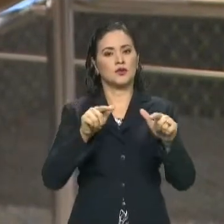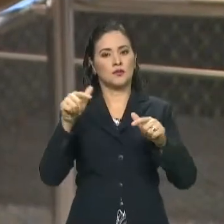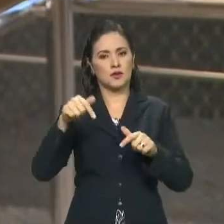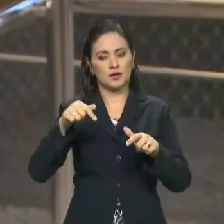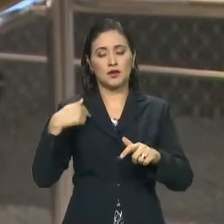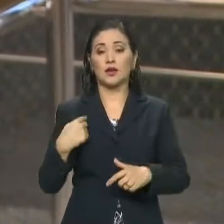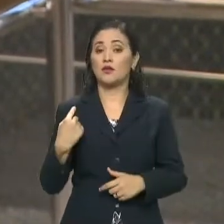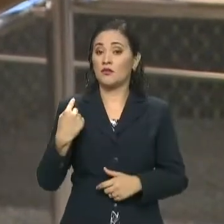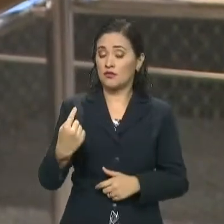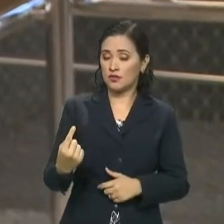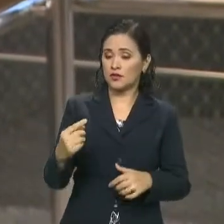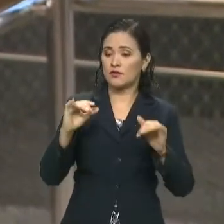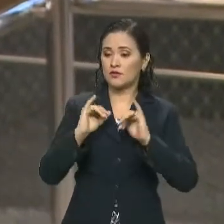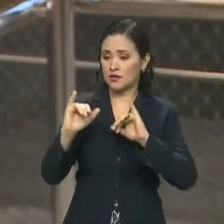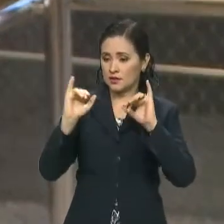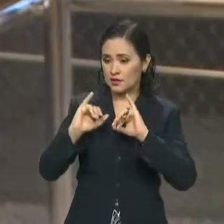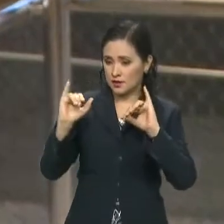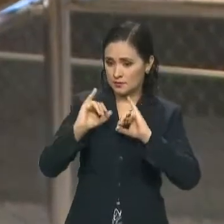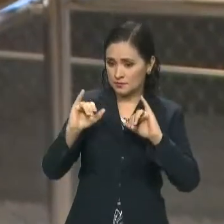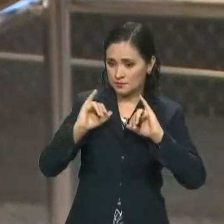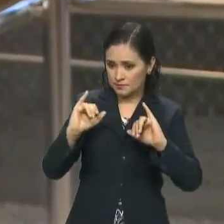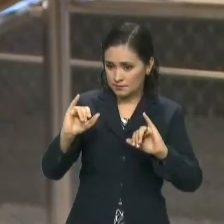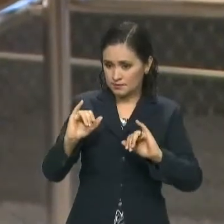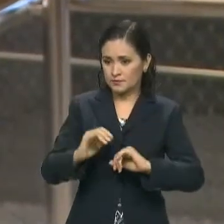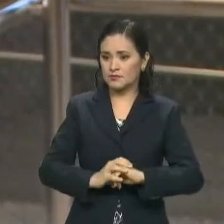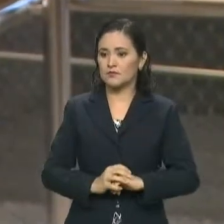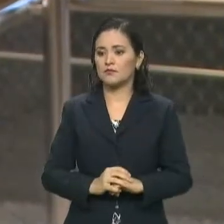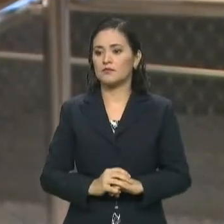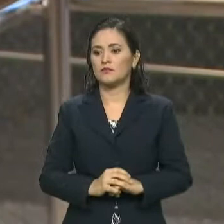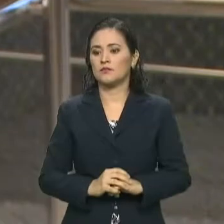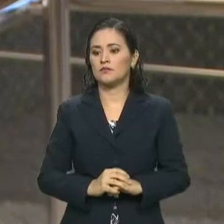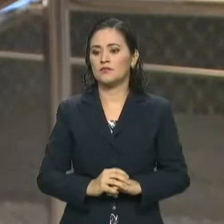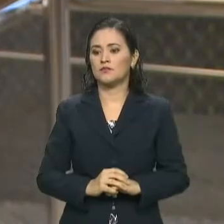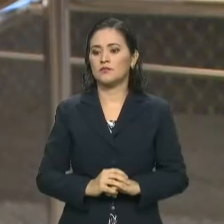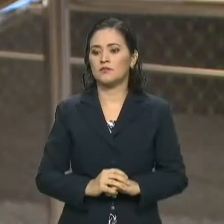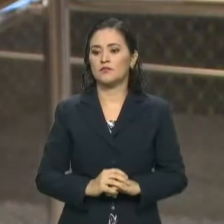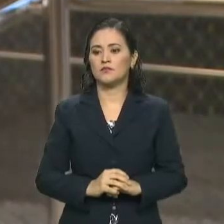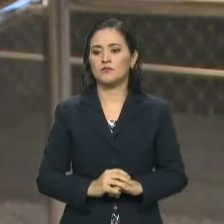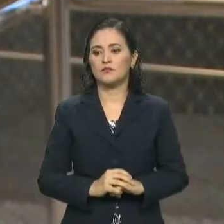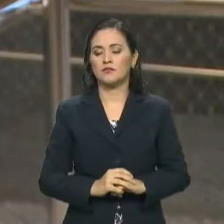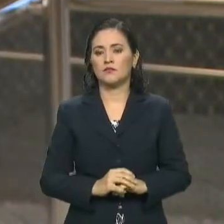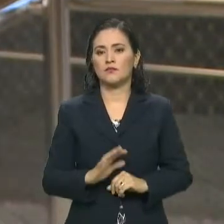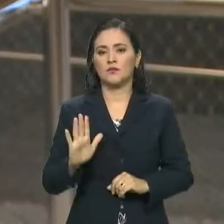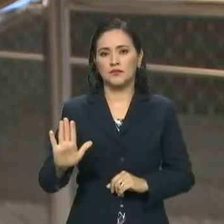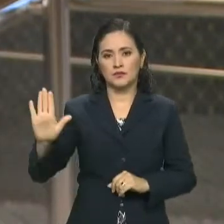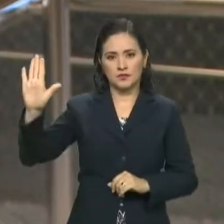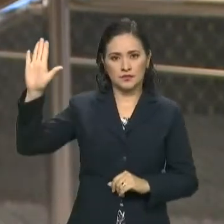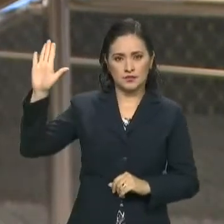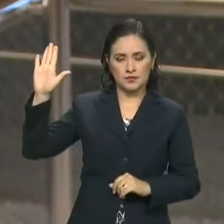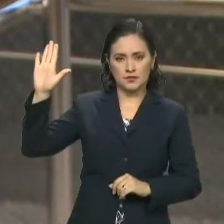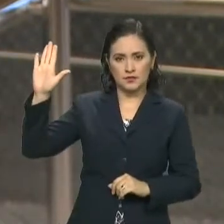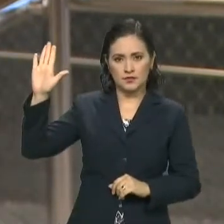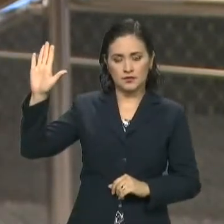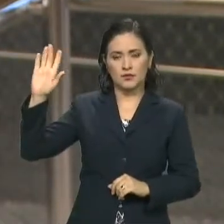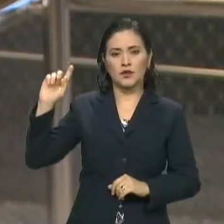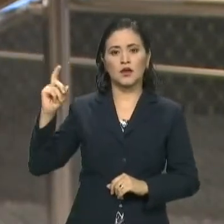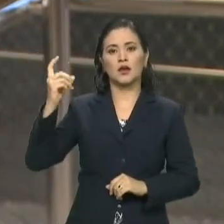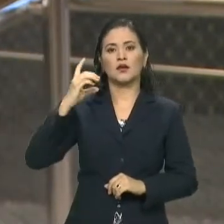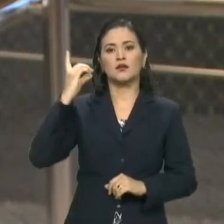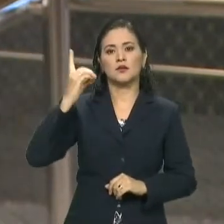reavivar e reafirmar a candidatura do deputado, do